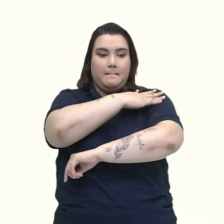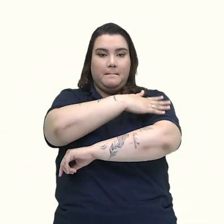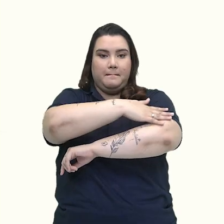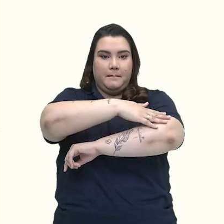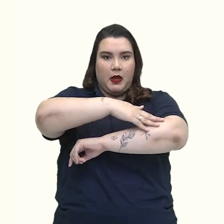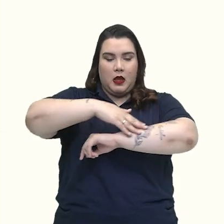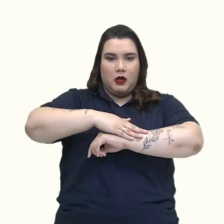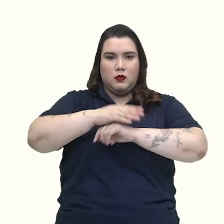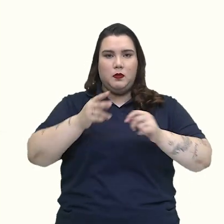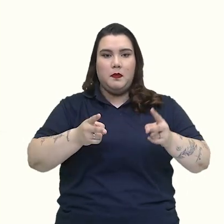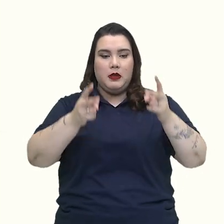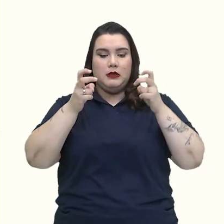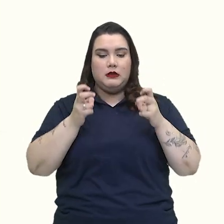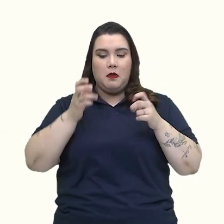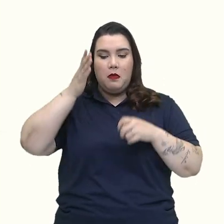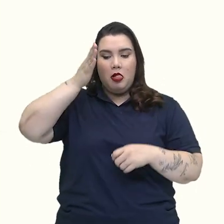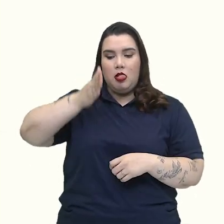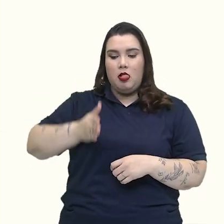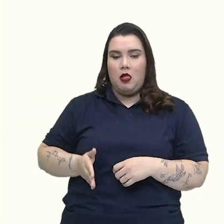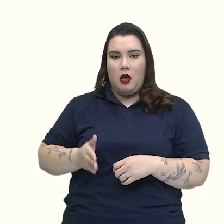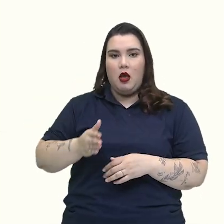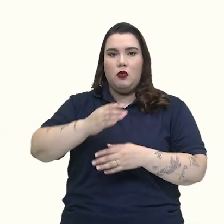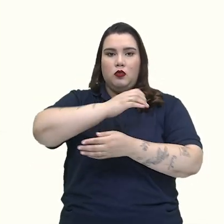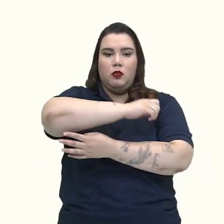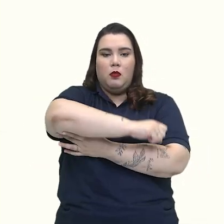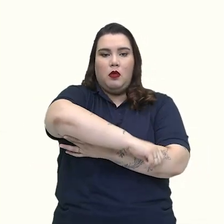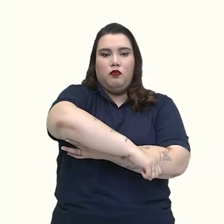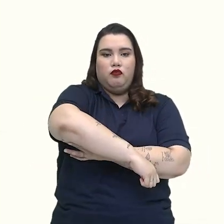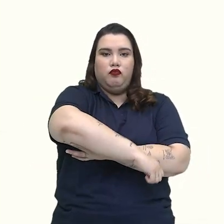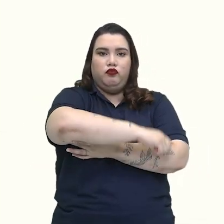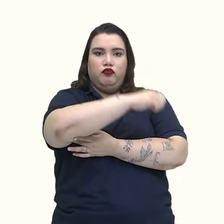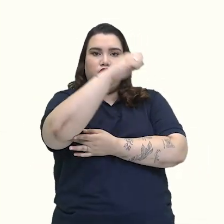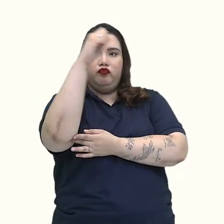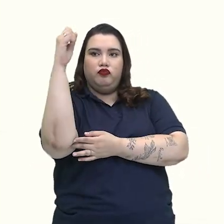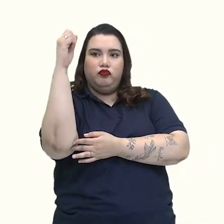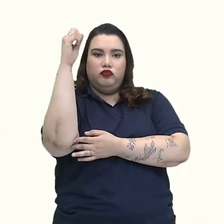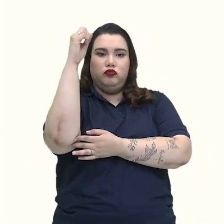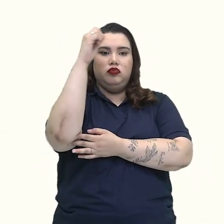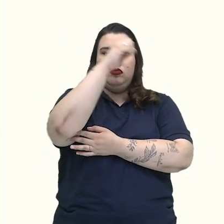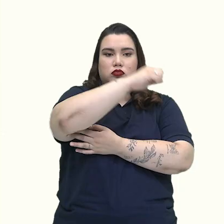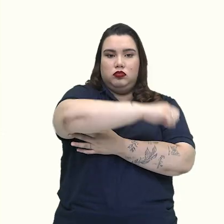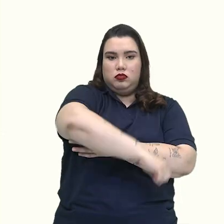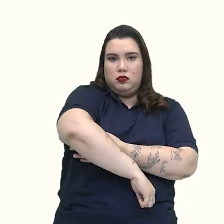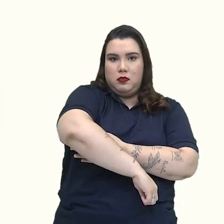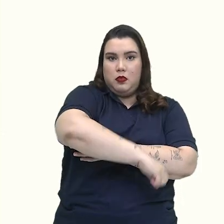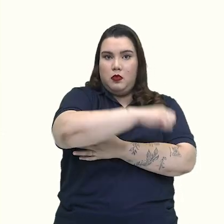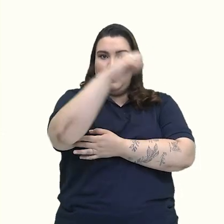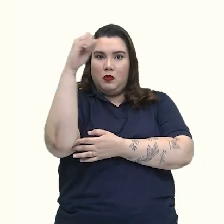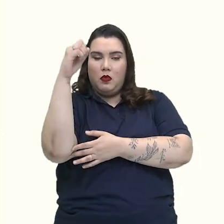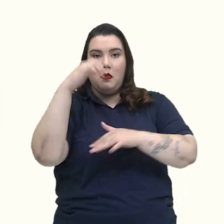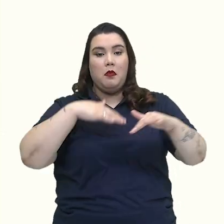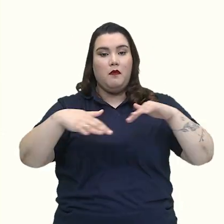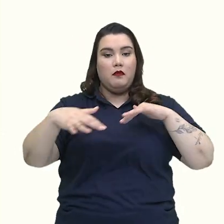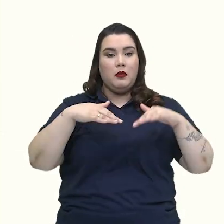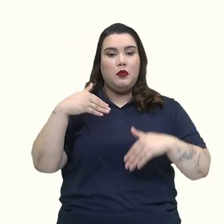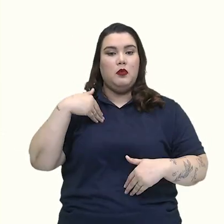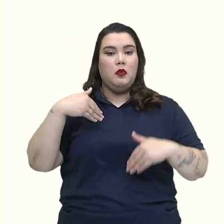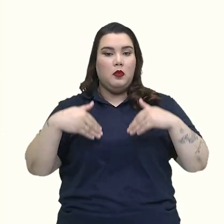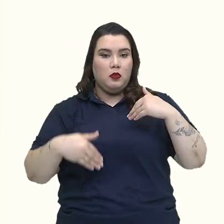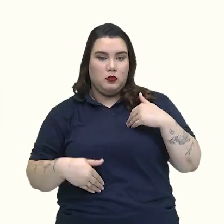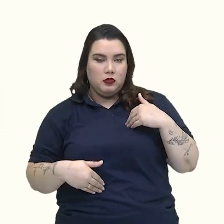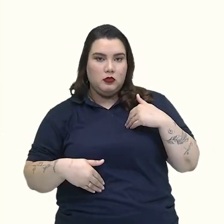linha lateral do corpo é o abdução, ou seja, um movimento para longe da linha média do corpo.